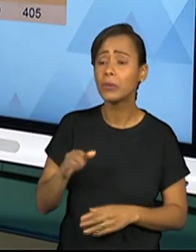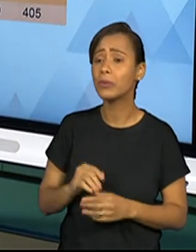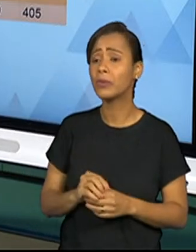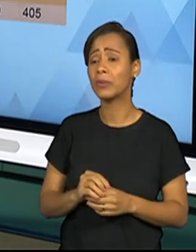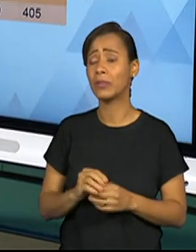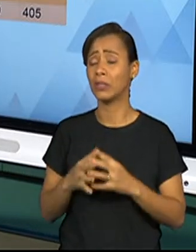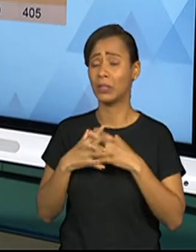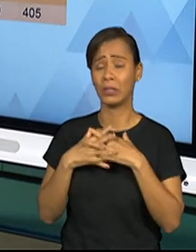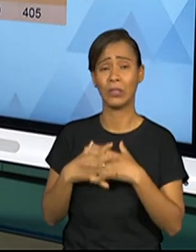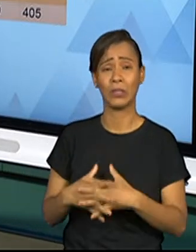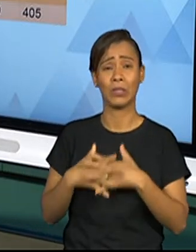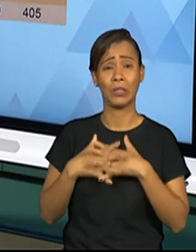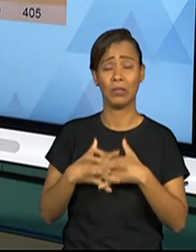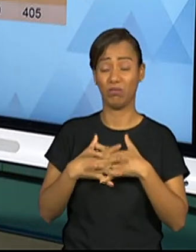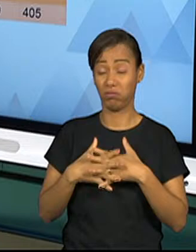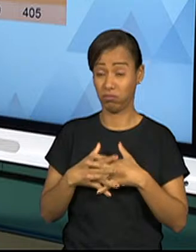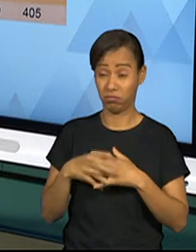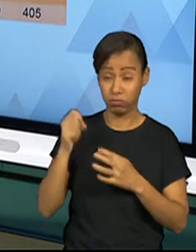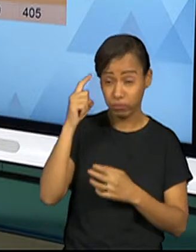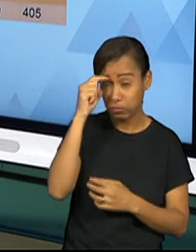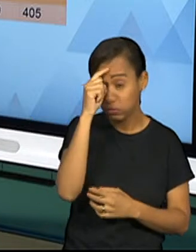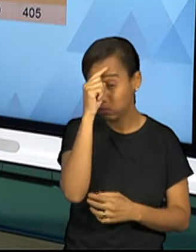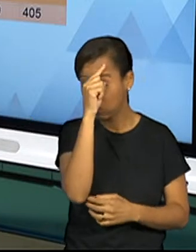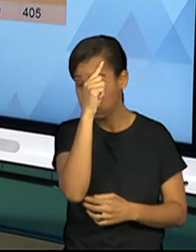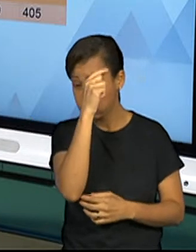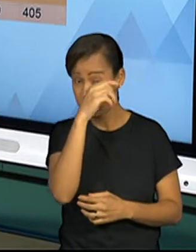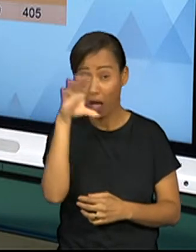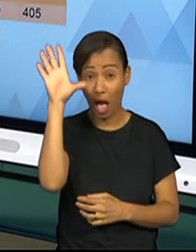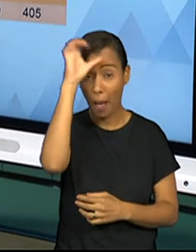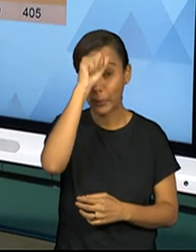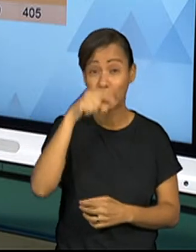muita dificuldade de aprendizagem e ele